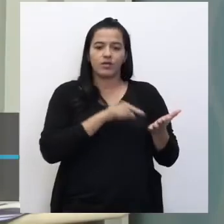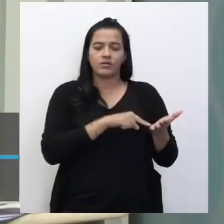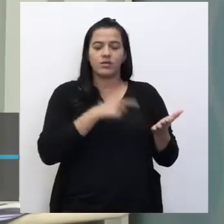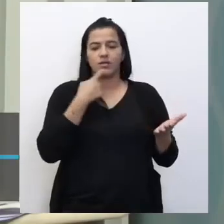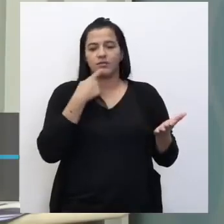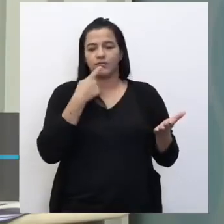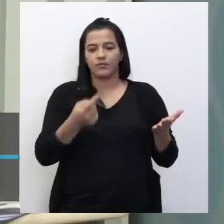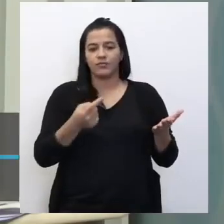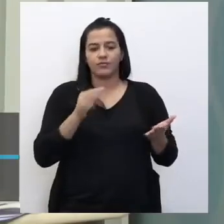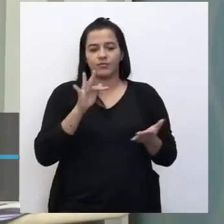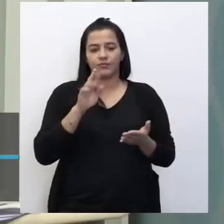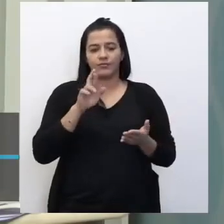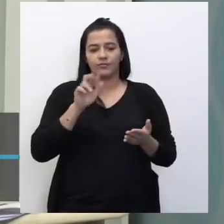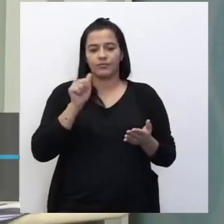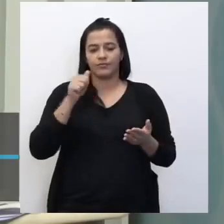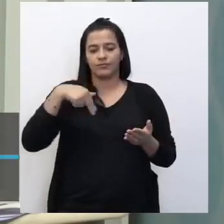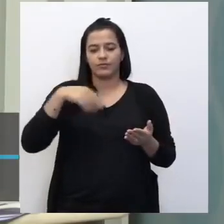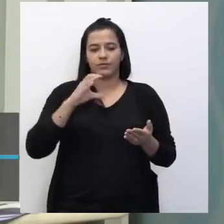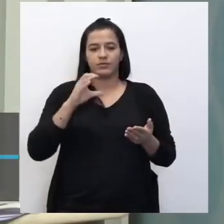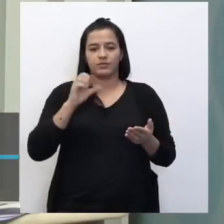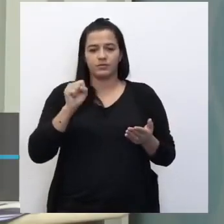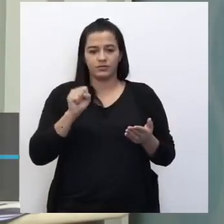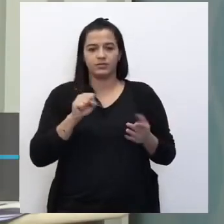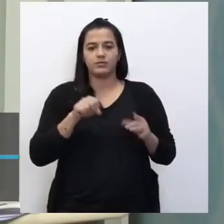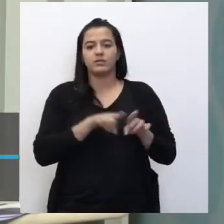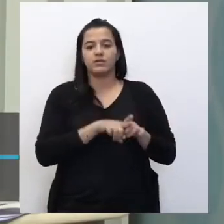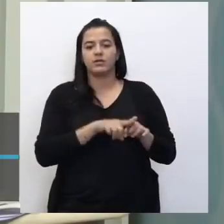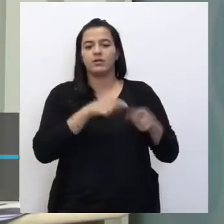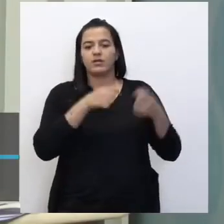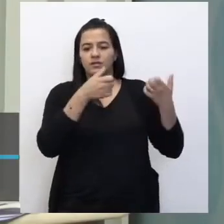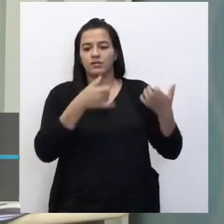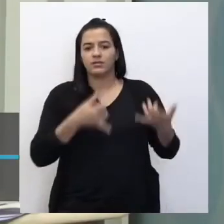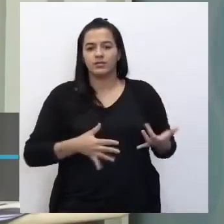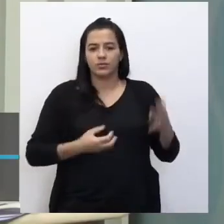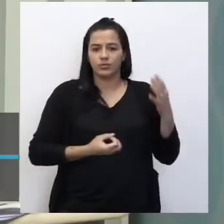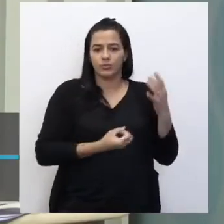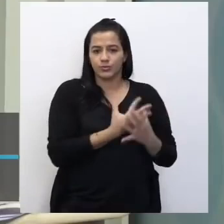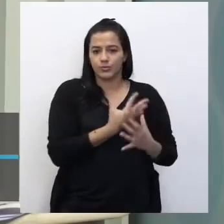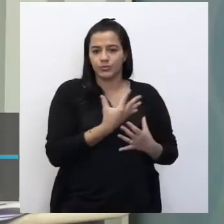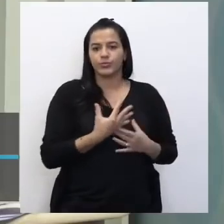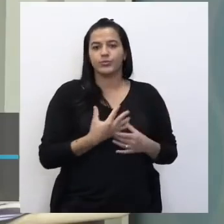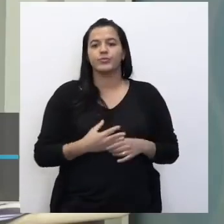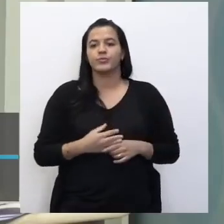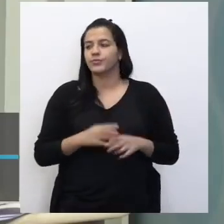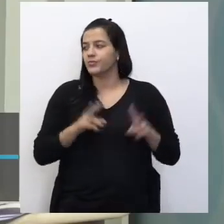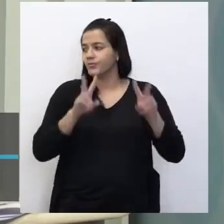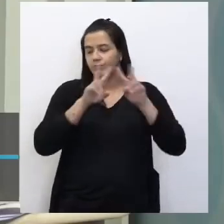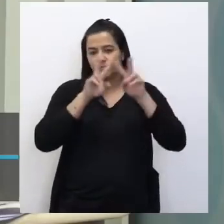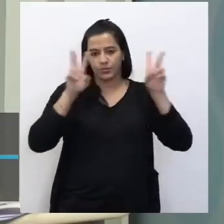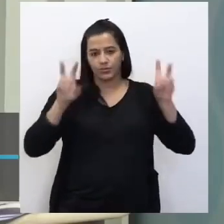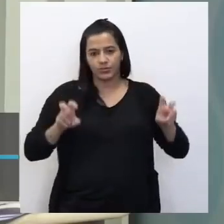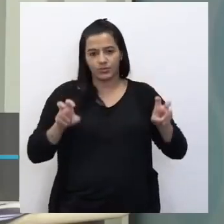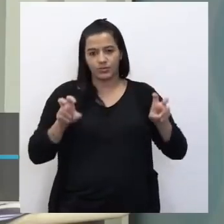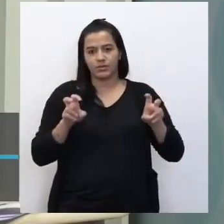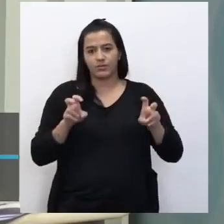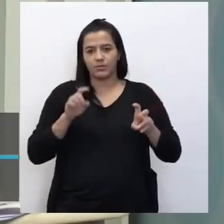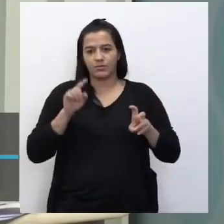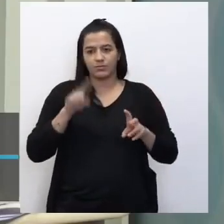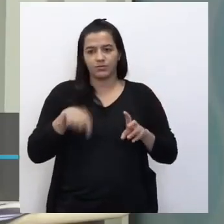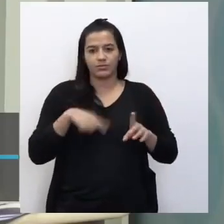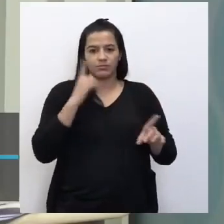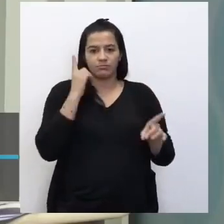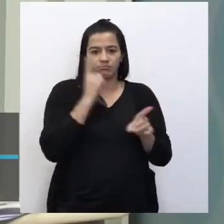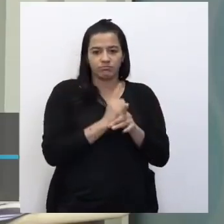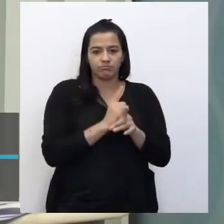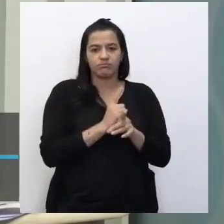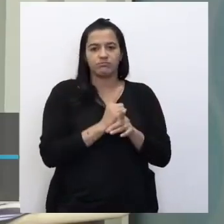o criador de um termo que eu tenho certeza que vocês já se depararam com ele em algum momento da